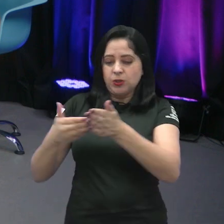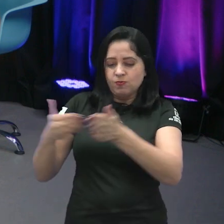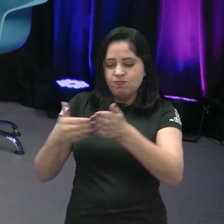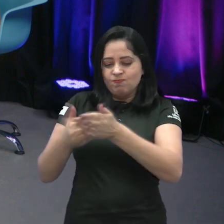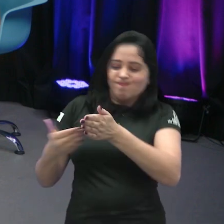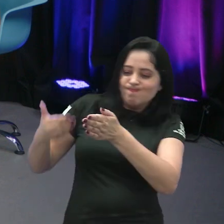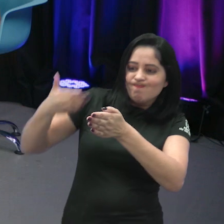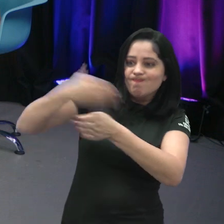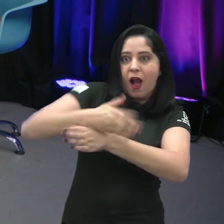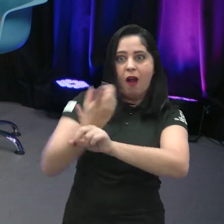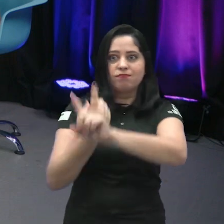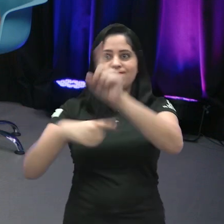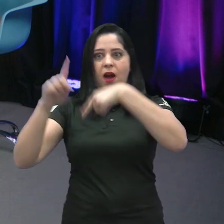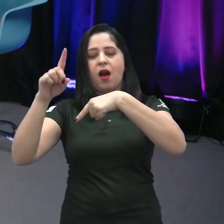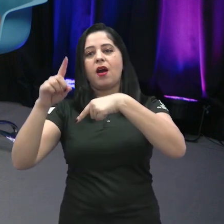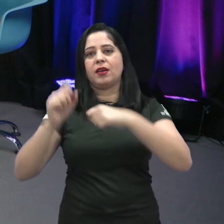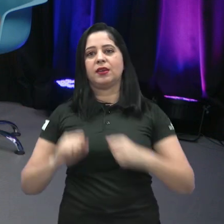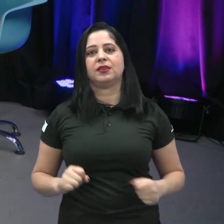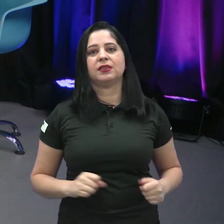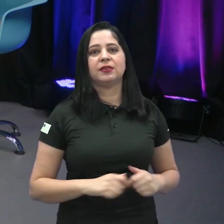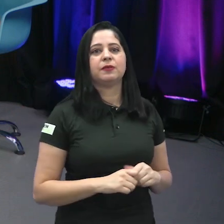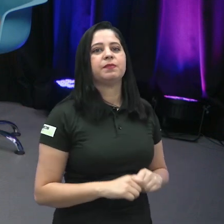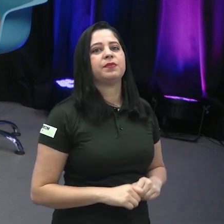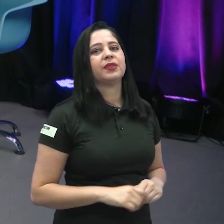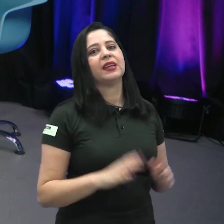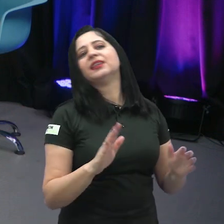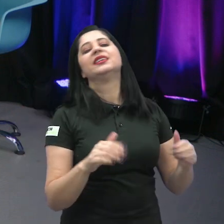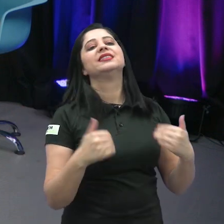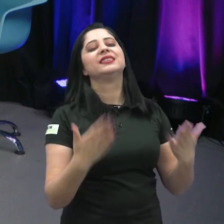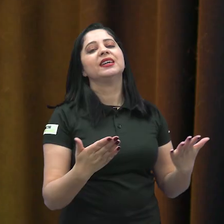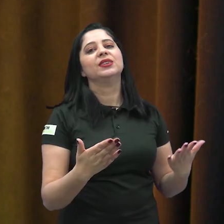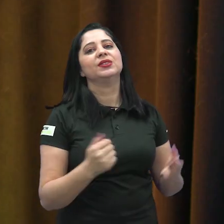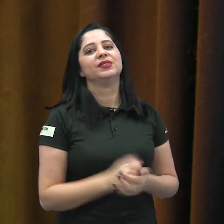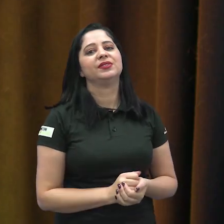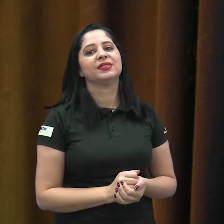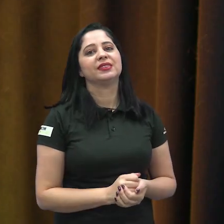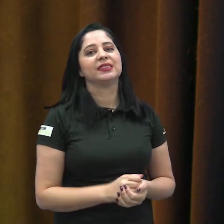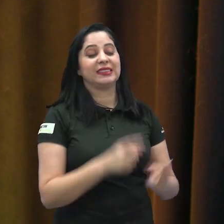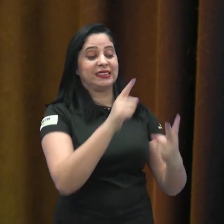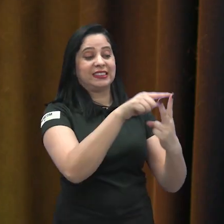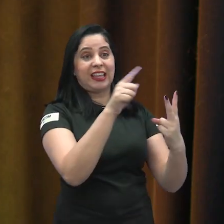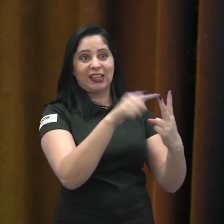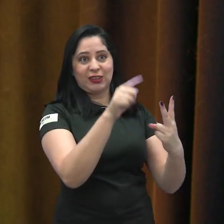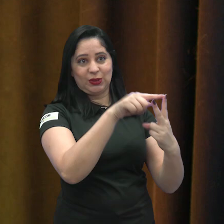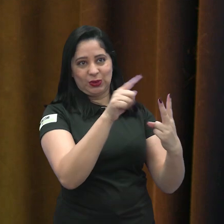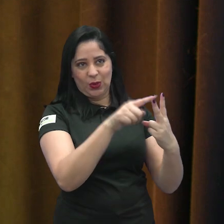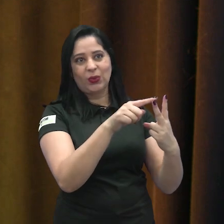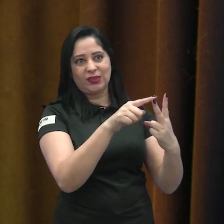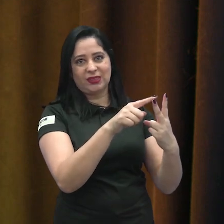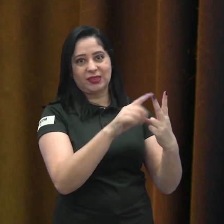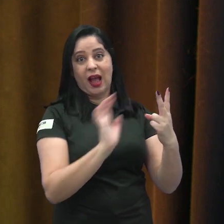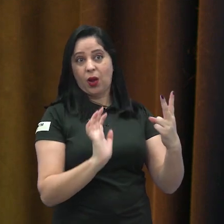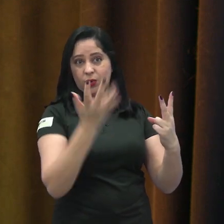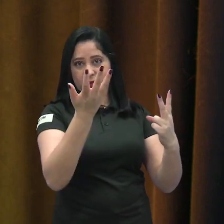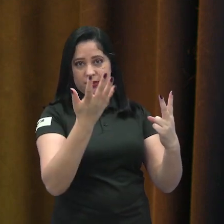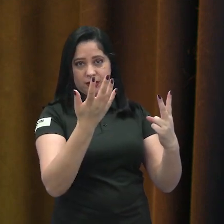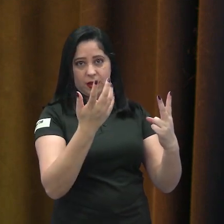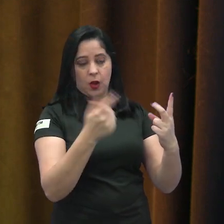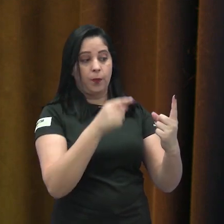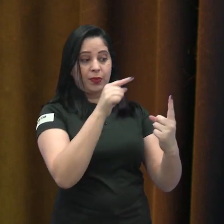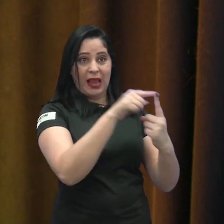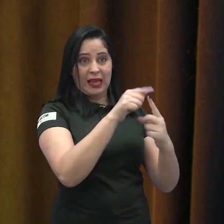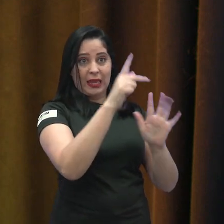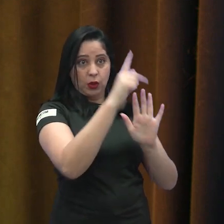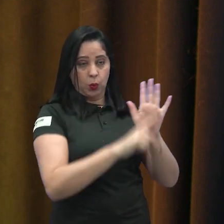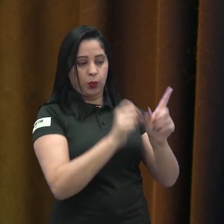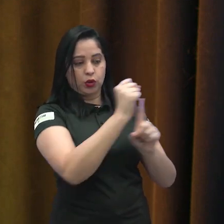através do esporte e às vezes até está se destacando aí? Então, tem duas situações, é que eu falo. Quando eu